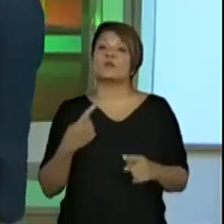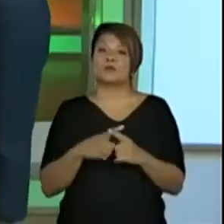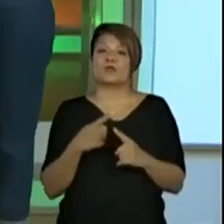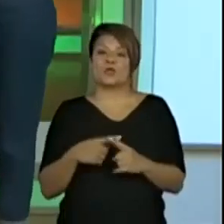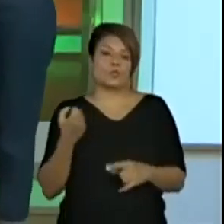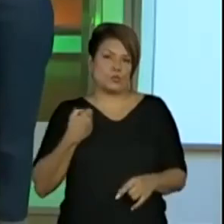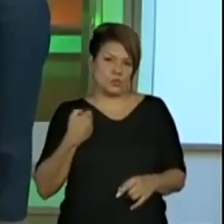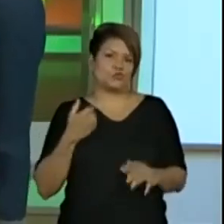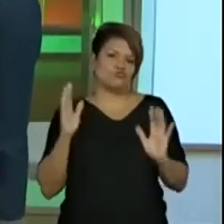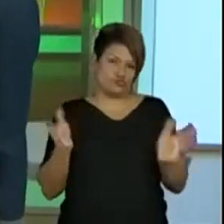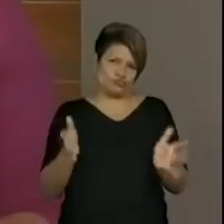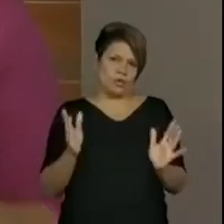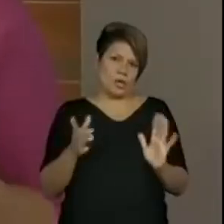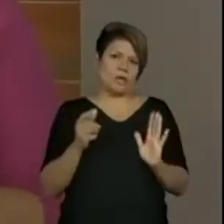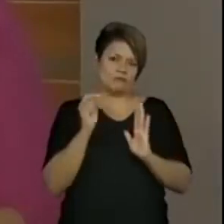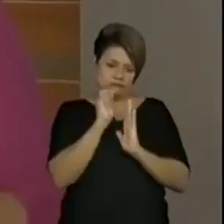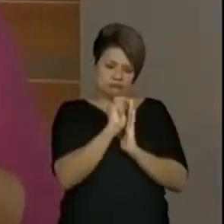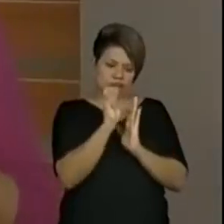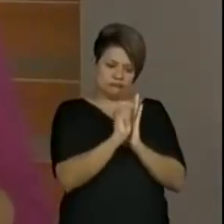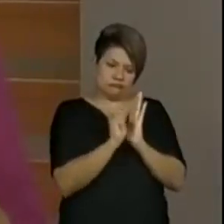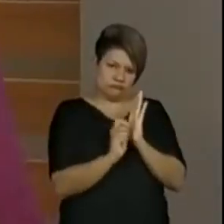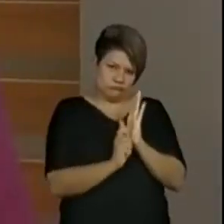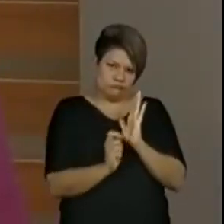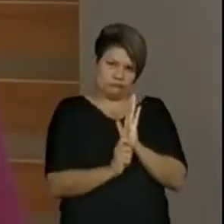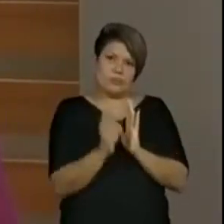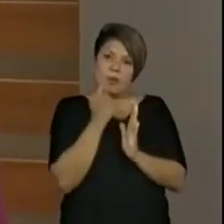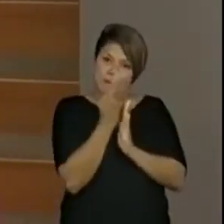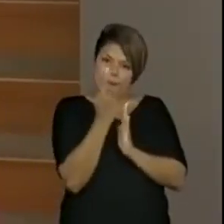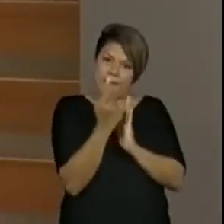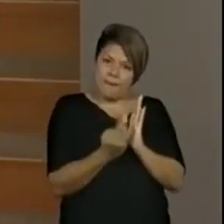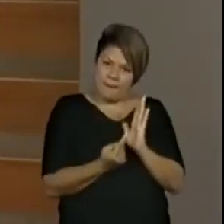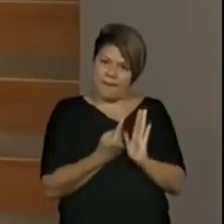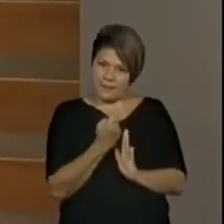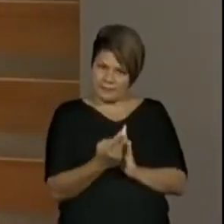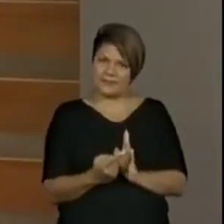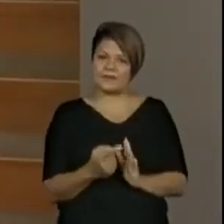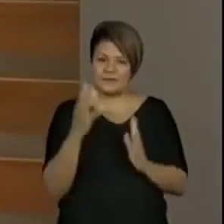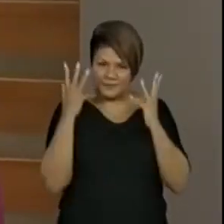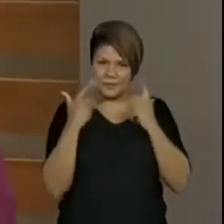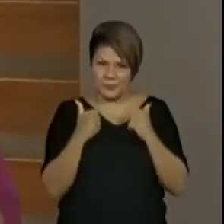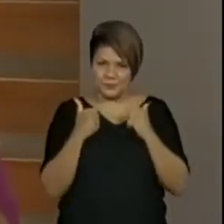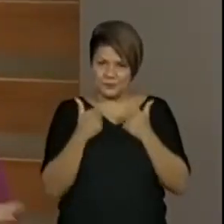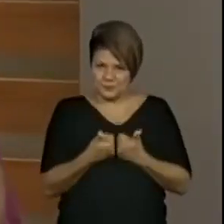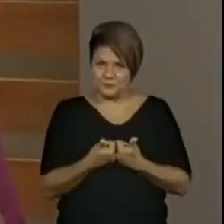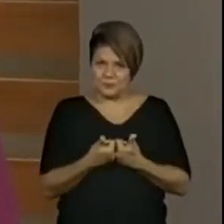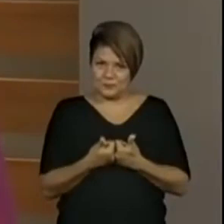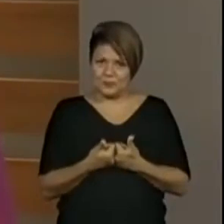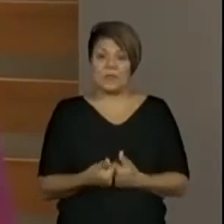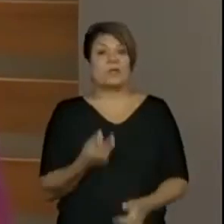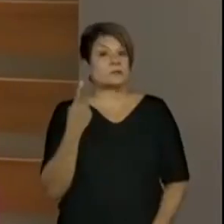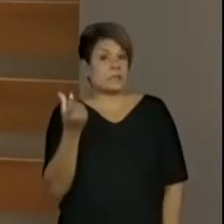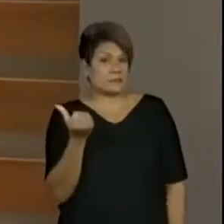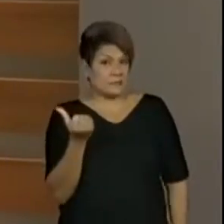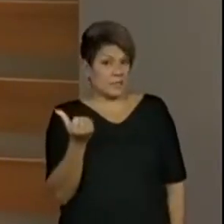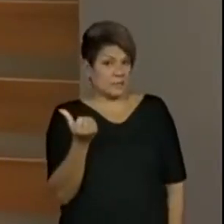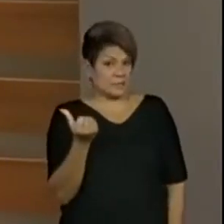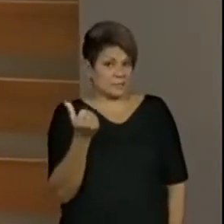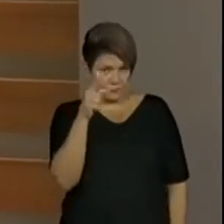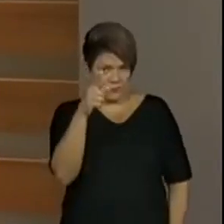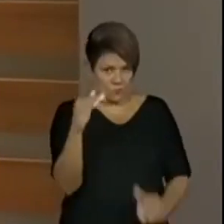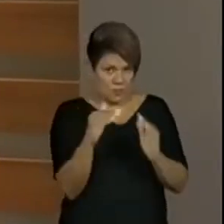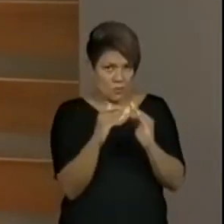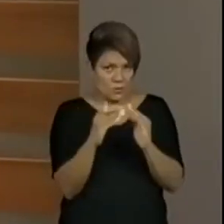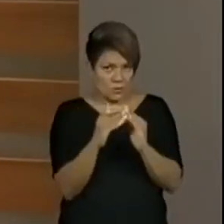marcação. Isso, nós vamos usar o número para marcar cada animalzinho que a gente vê lá. Estão falando que é 16, você